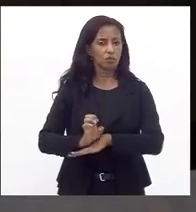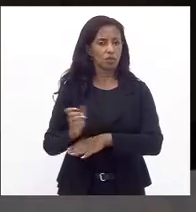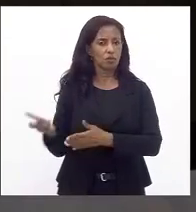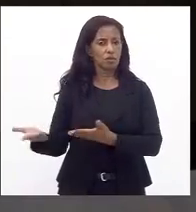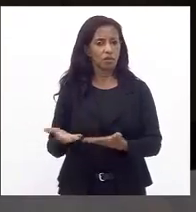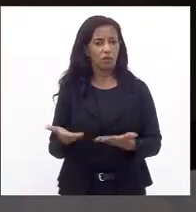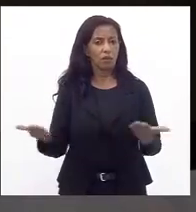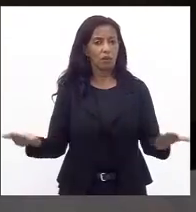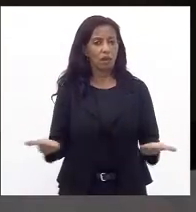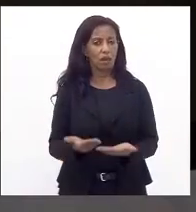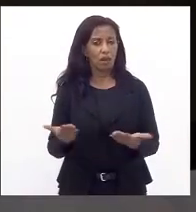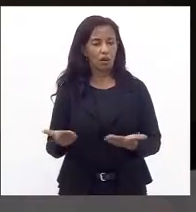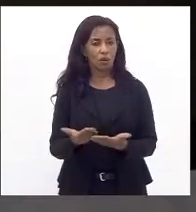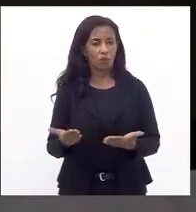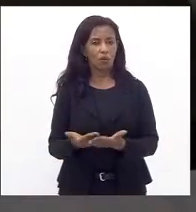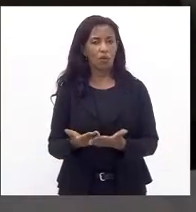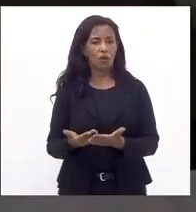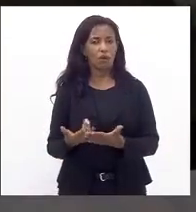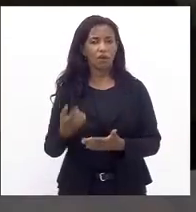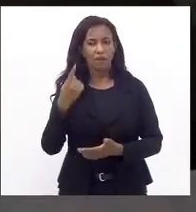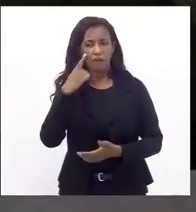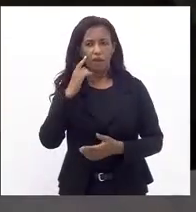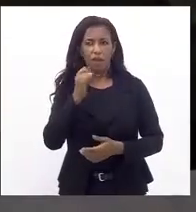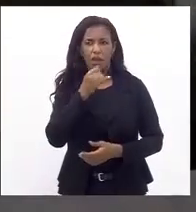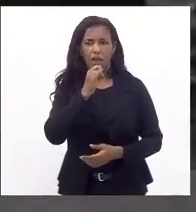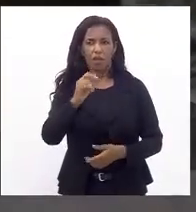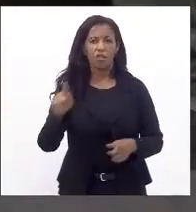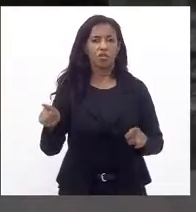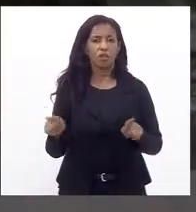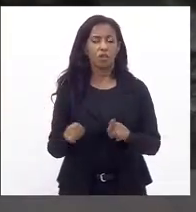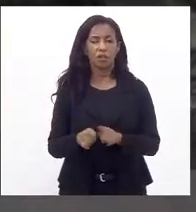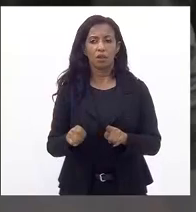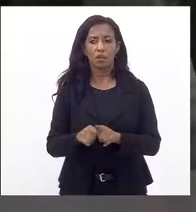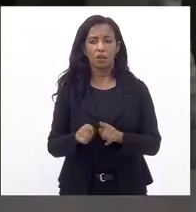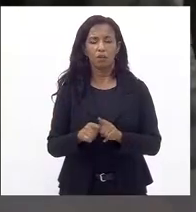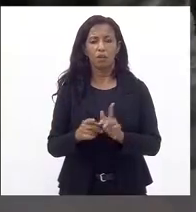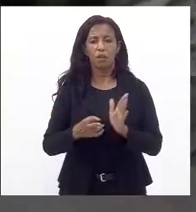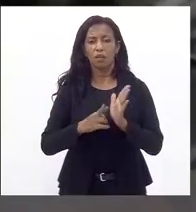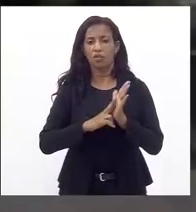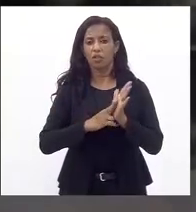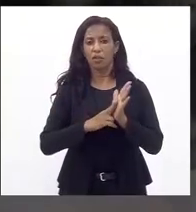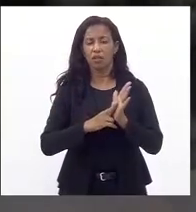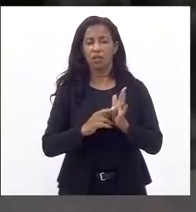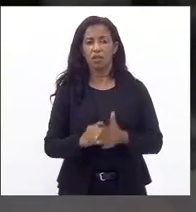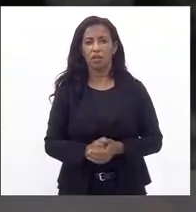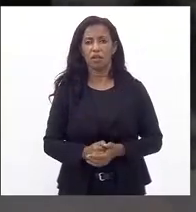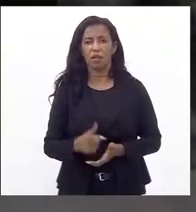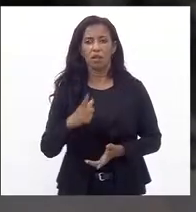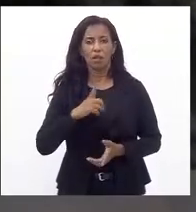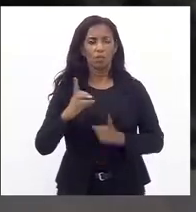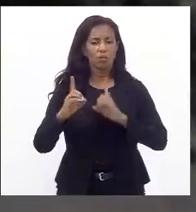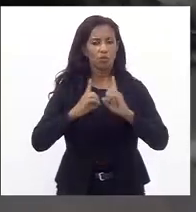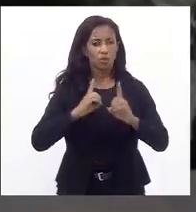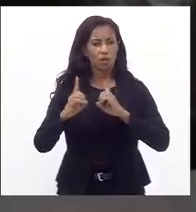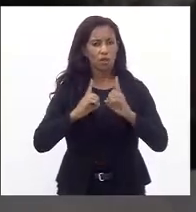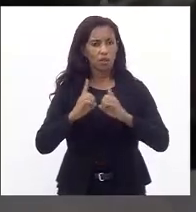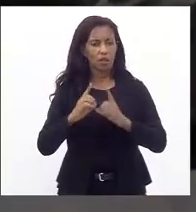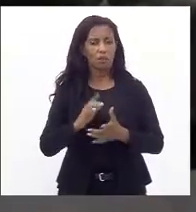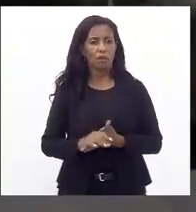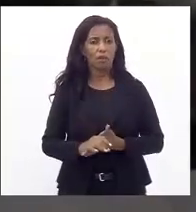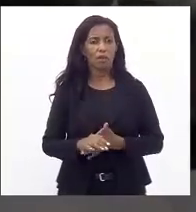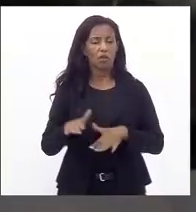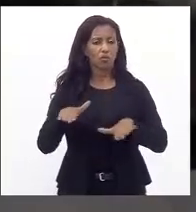nós viéssemos agora concentram-se de energias também na questão das receitas nós temos que debater o plano